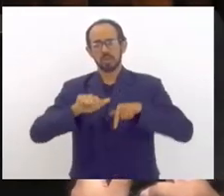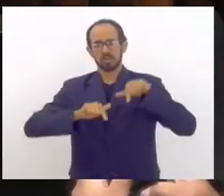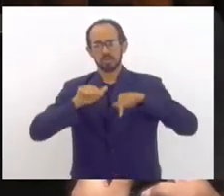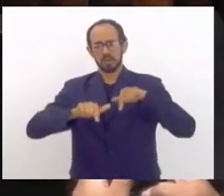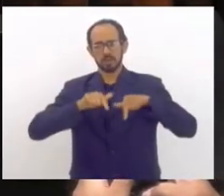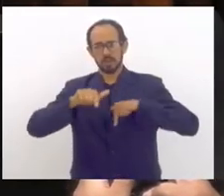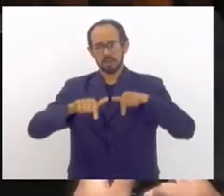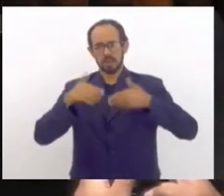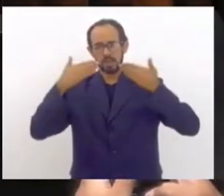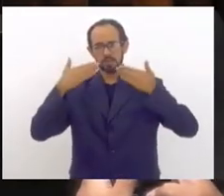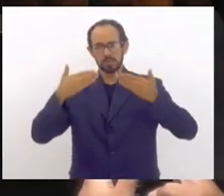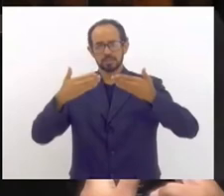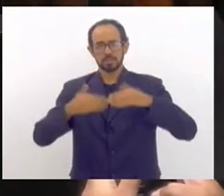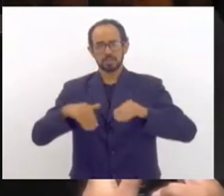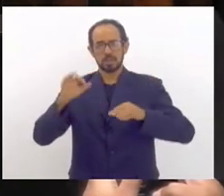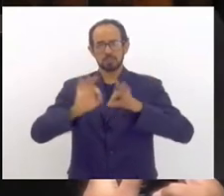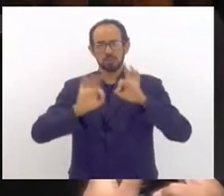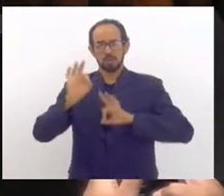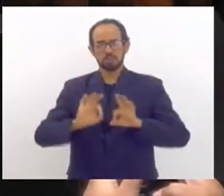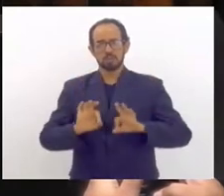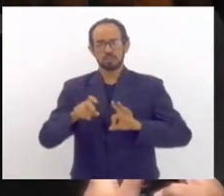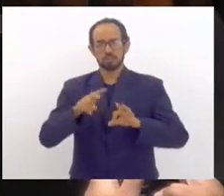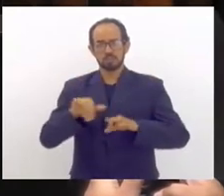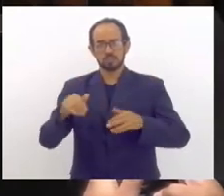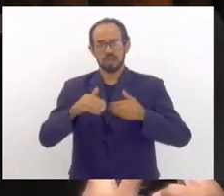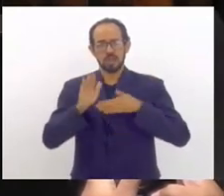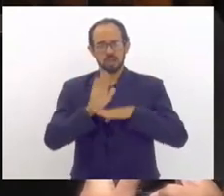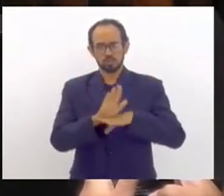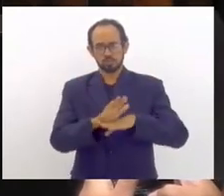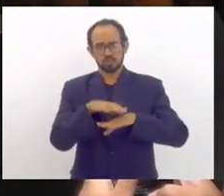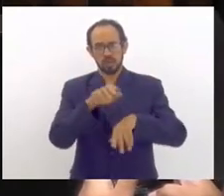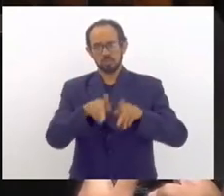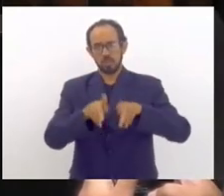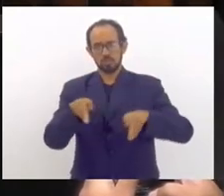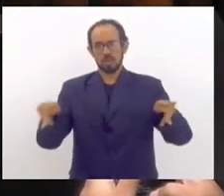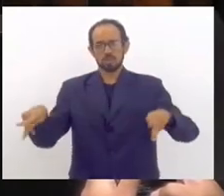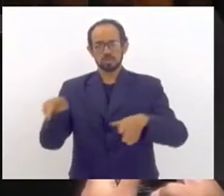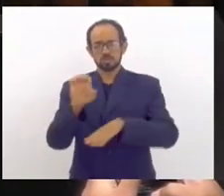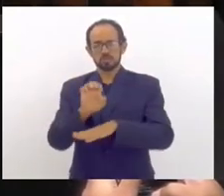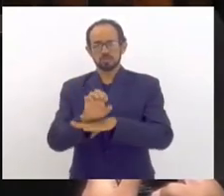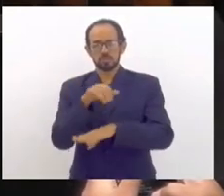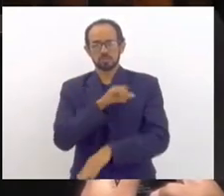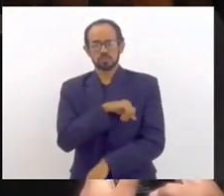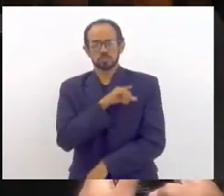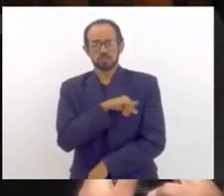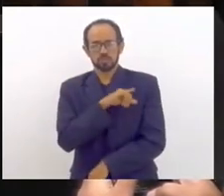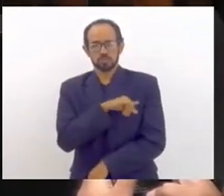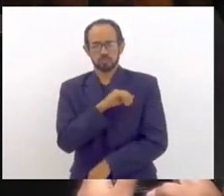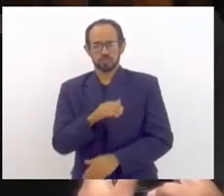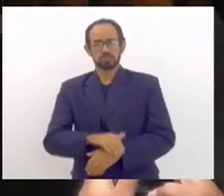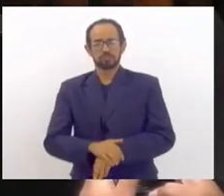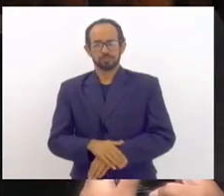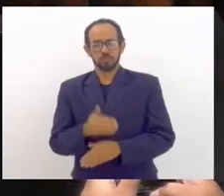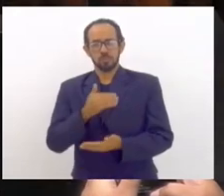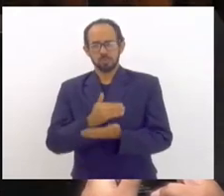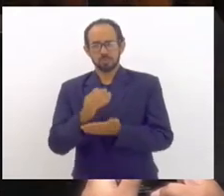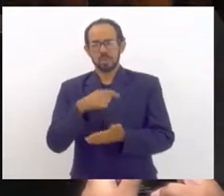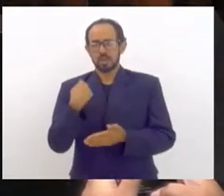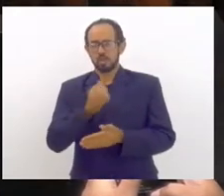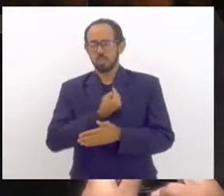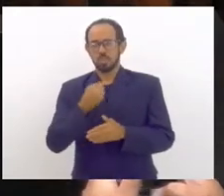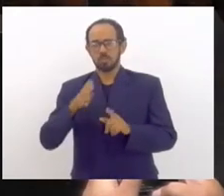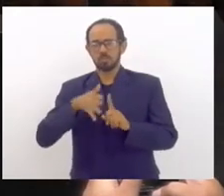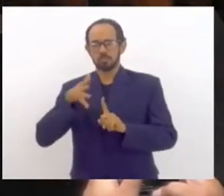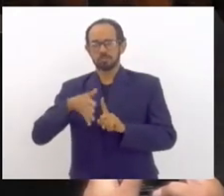estar apresentando projetos aqui que vai beneficiar toda a população do estado do Rio de Janeiro. Iniciar a minha fala aqui